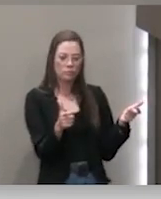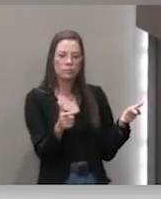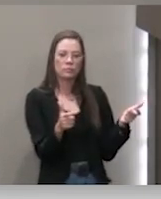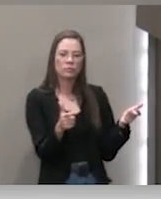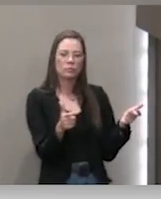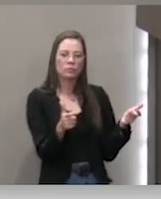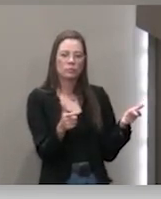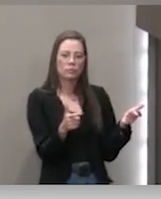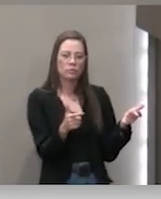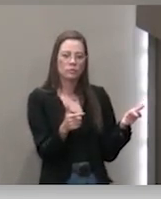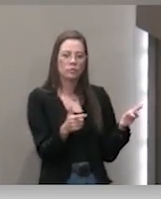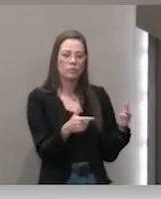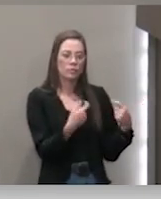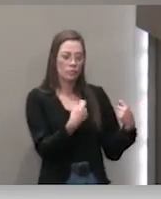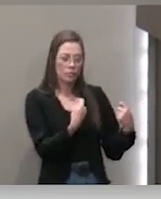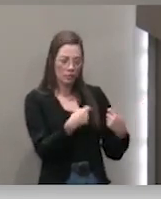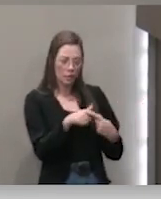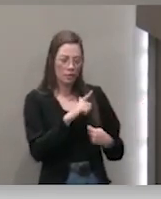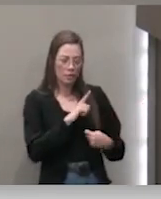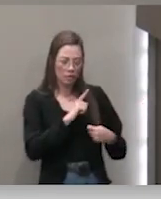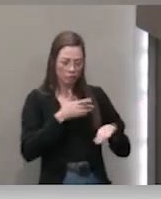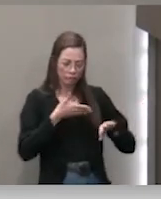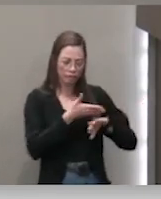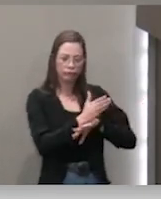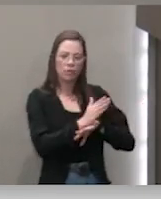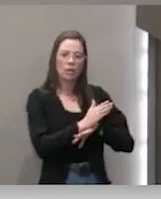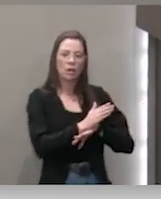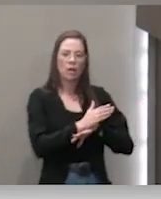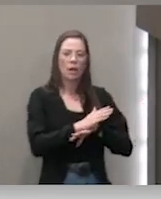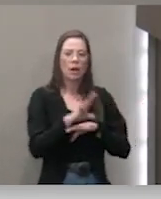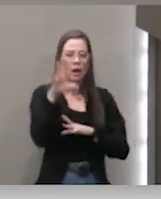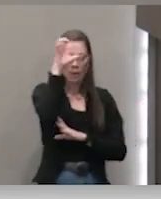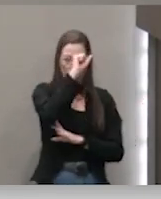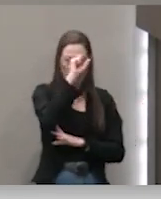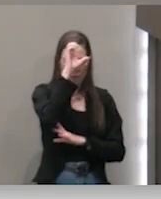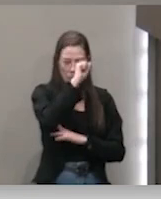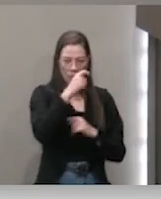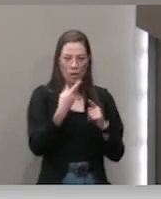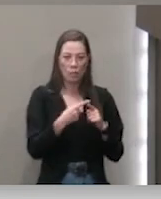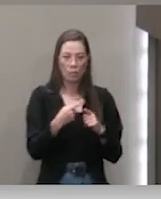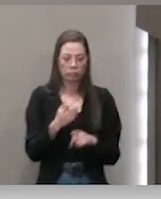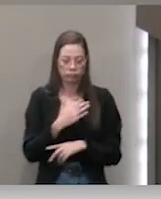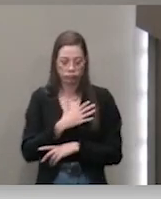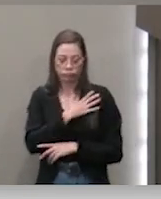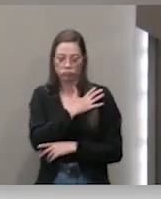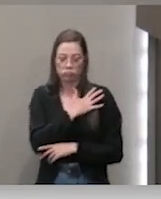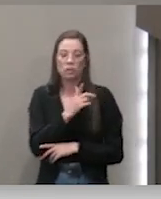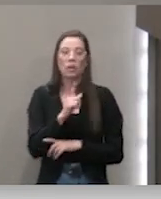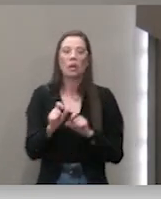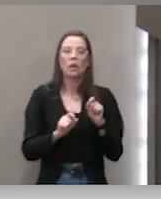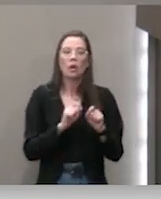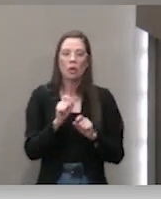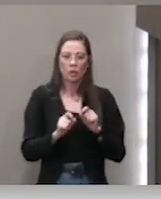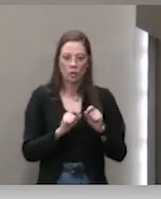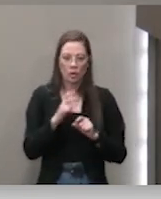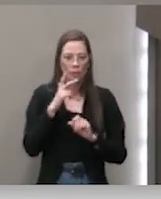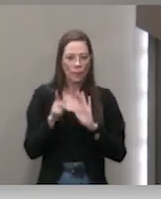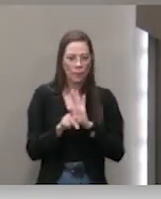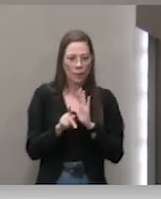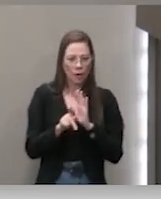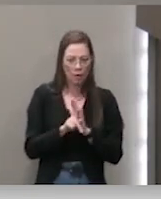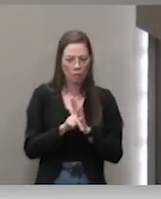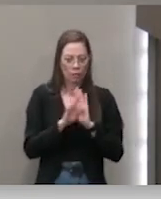maiores IDEBs de aprendizado, elas são militares. Porque o militarismo ele vem imbuído de hierarquia e disciplina, o que é